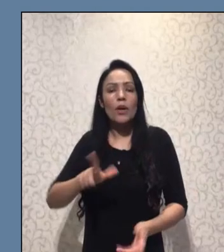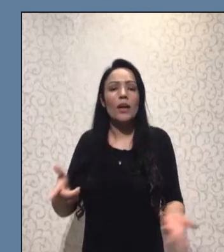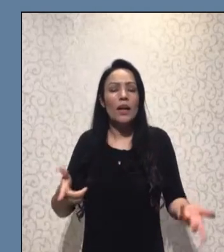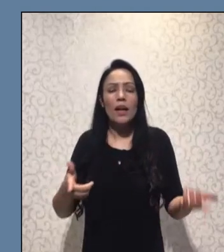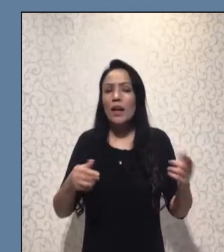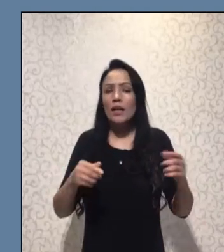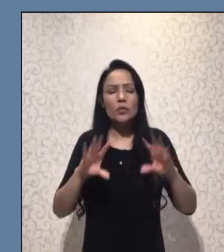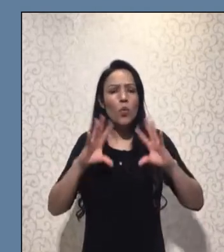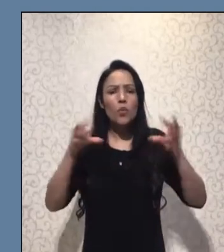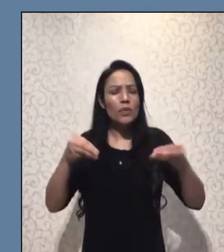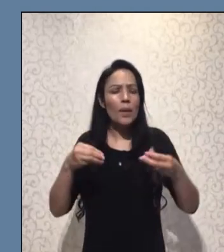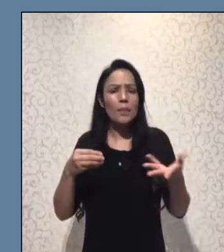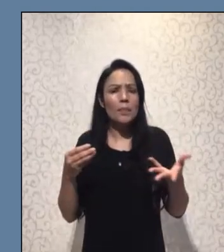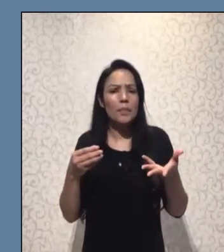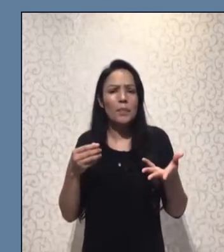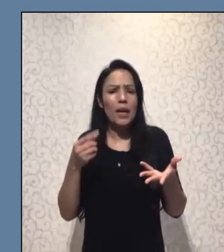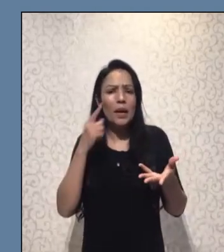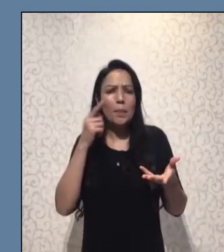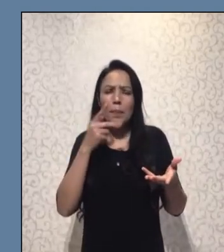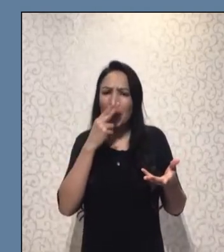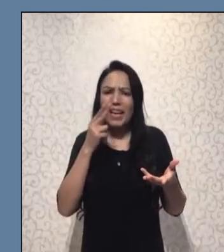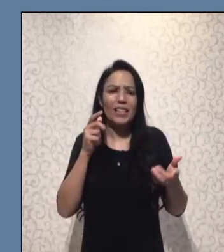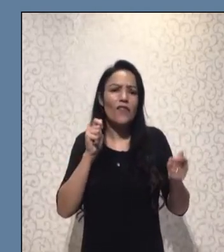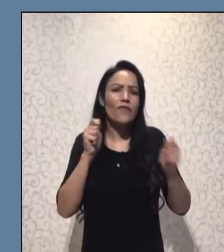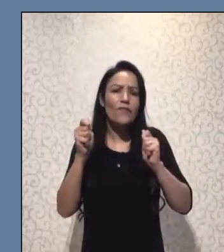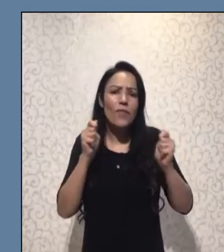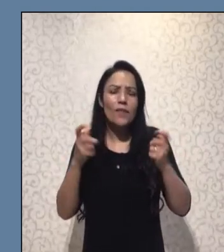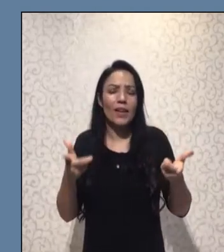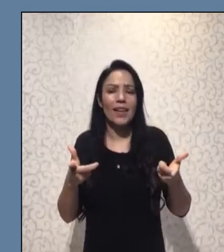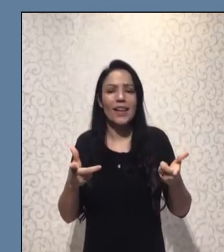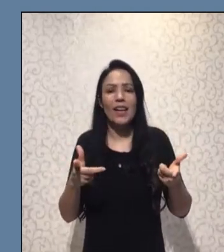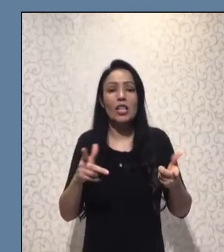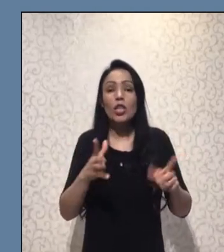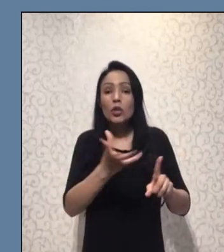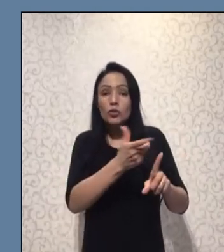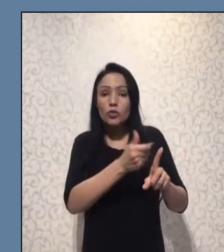bem fofa, entre, tipo assim, os artistas negros